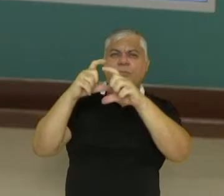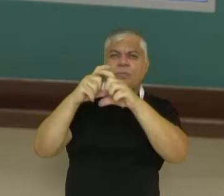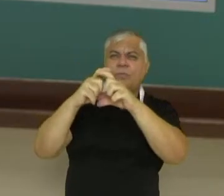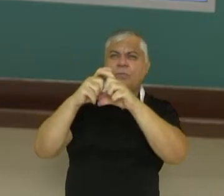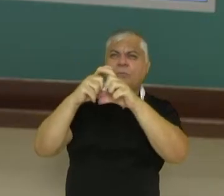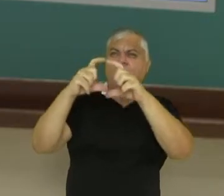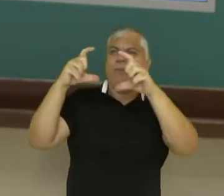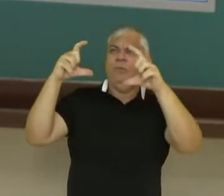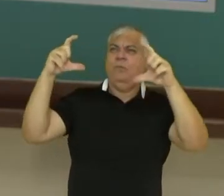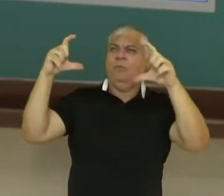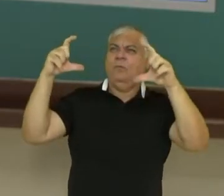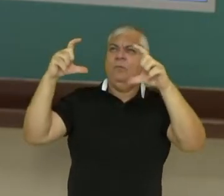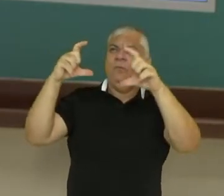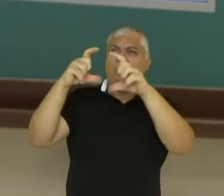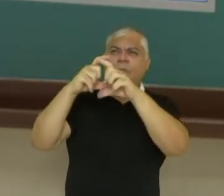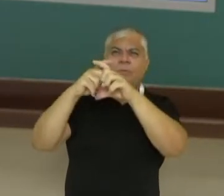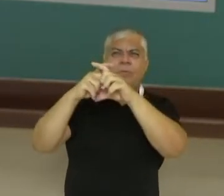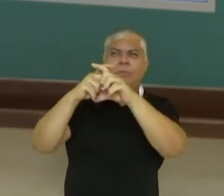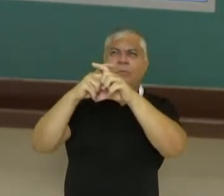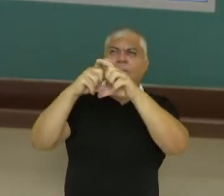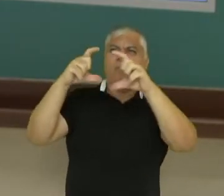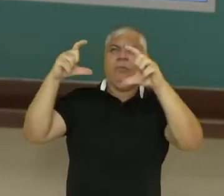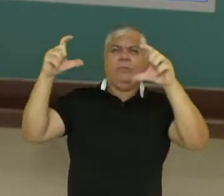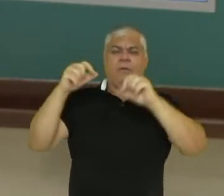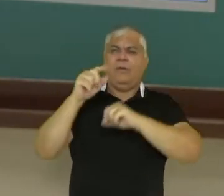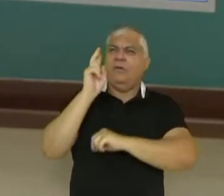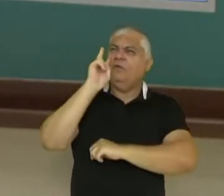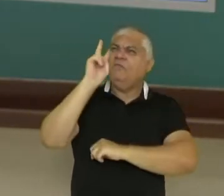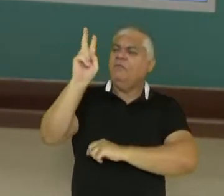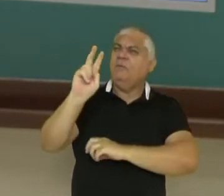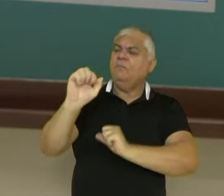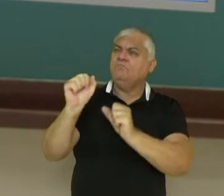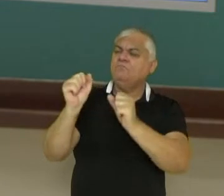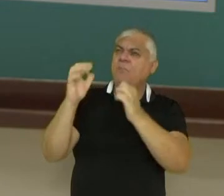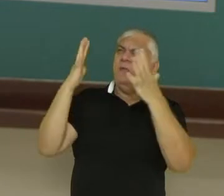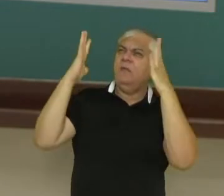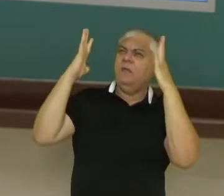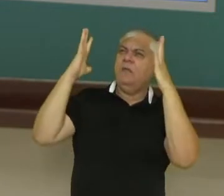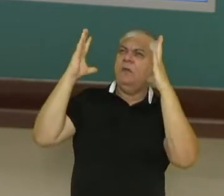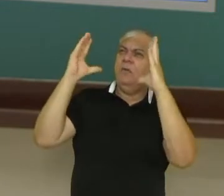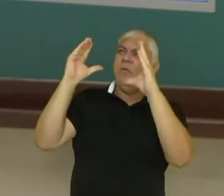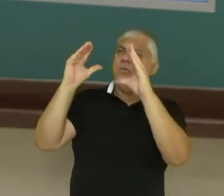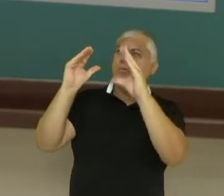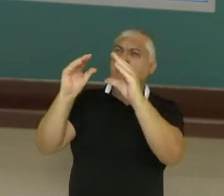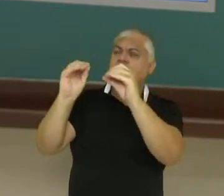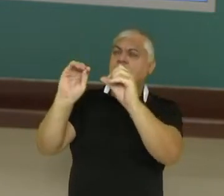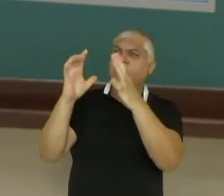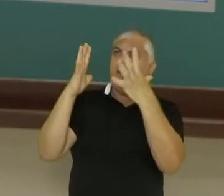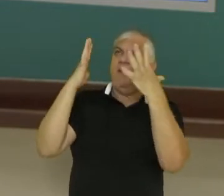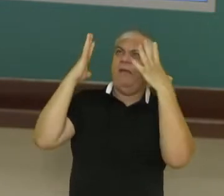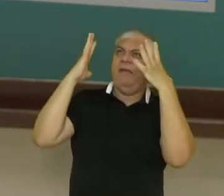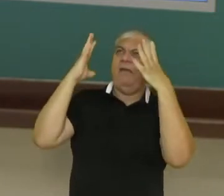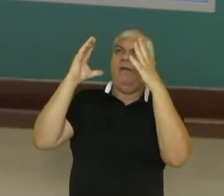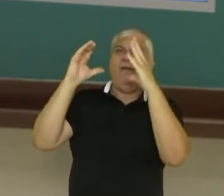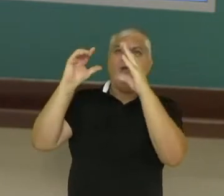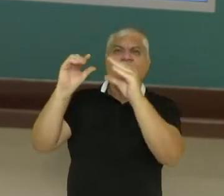uma questão interessante, o brilho de Marte, né? Então eles começaram a ter esse problema da questão do brilho. O